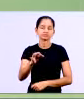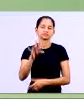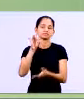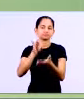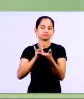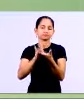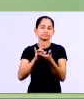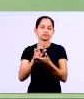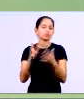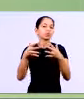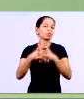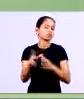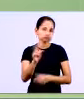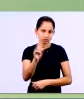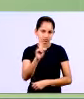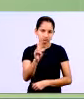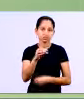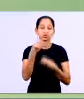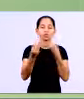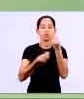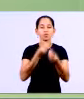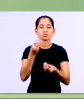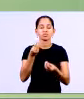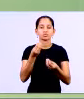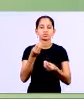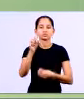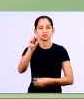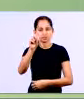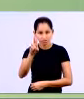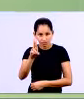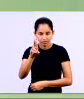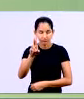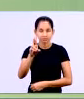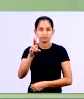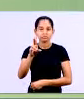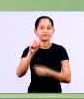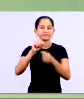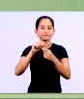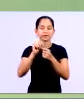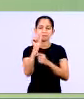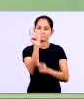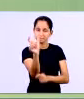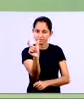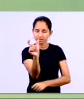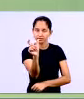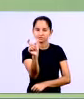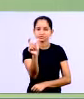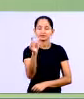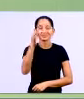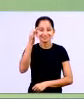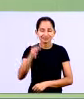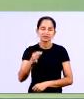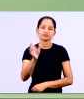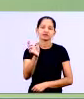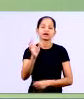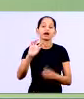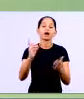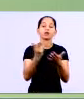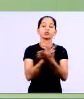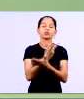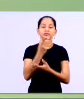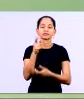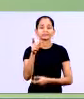singular, por exemplo, quando é singular, o que acontece o que acontece no singular?